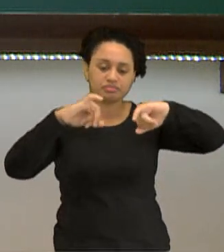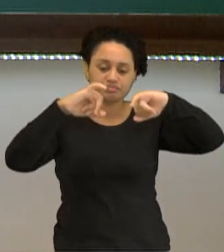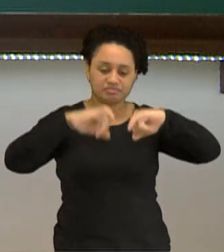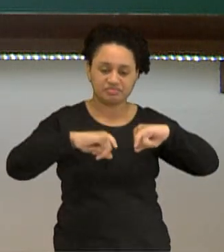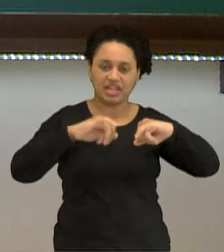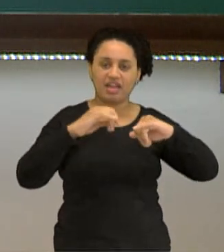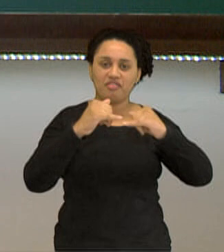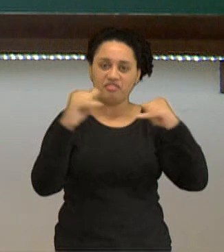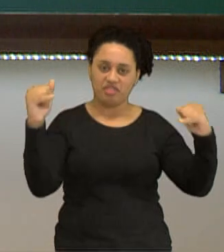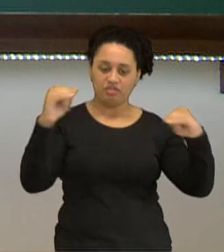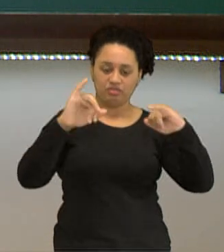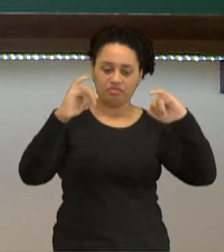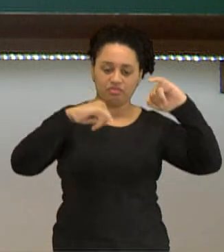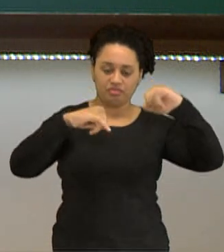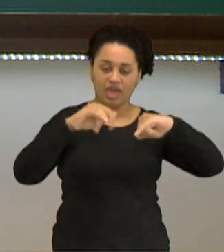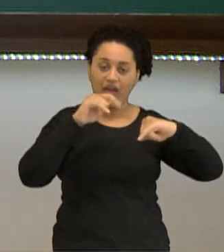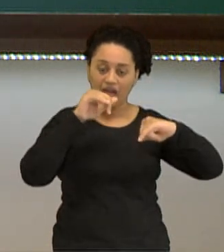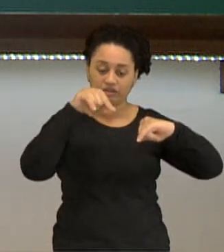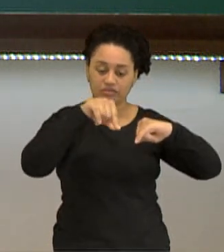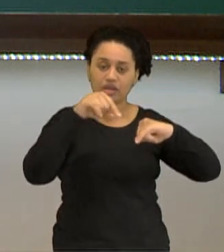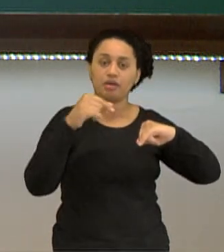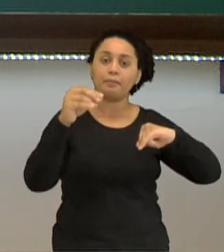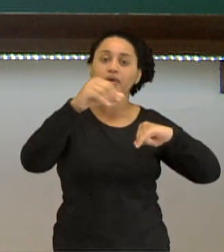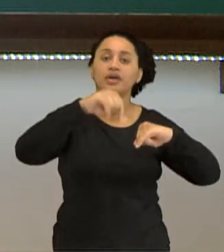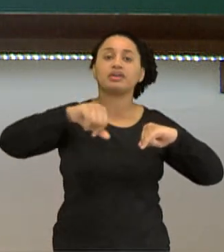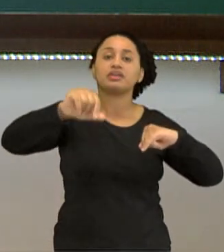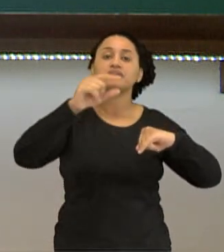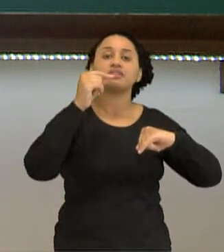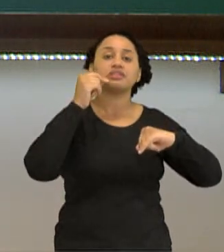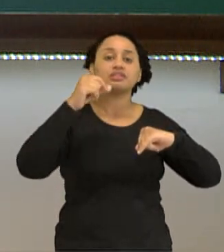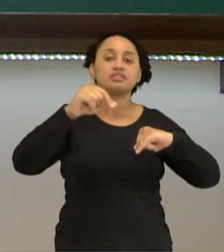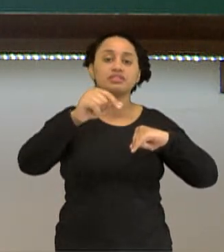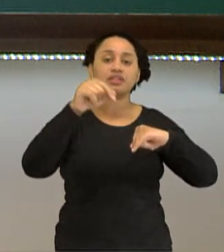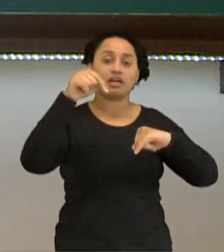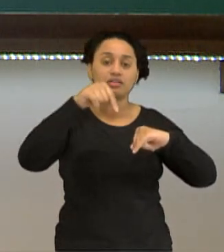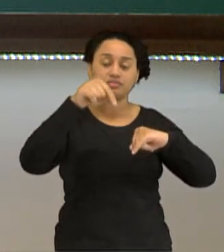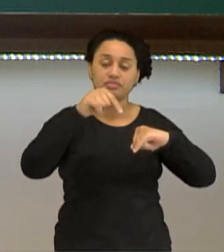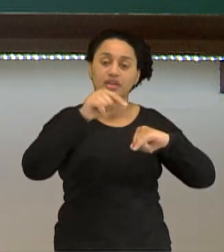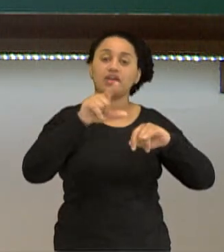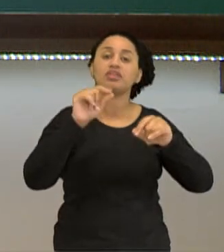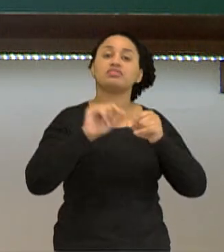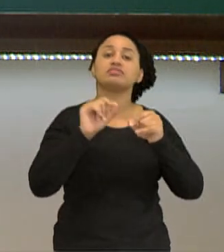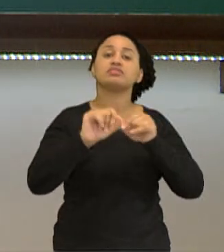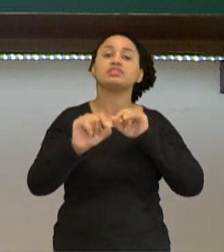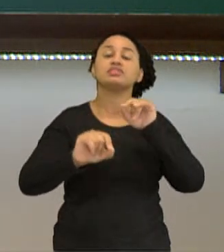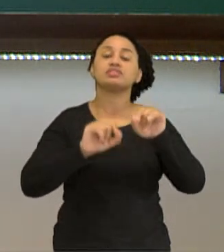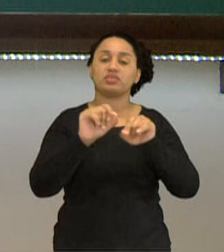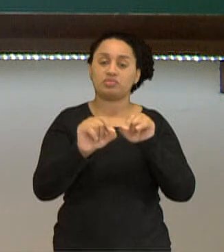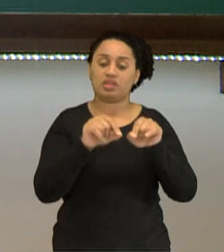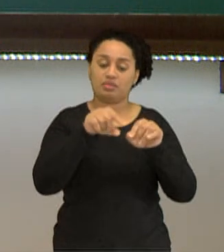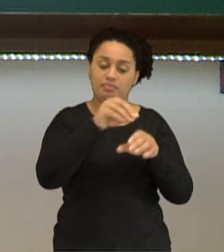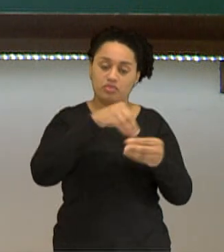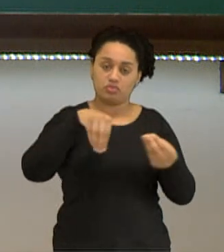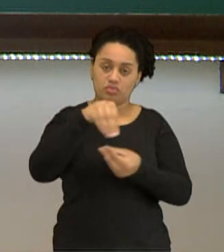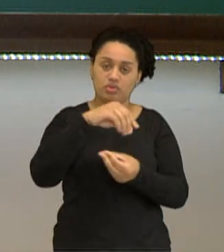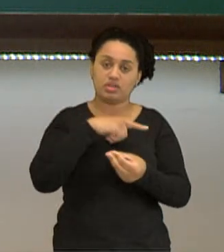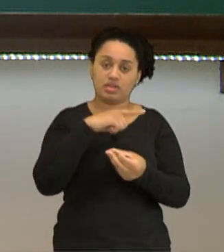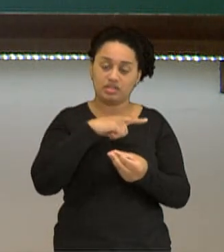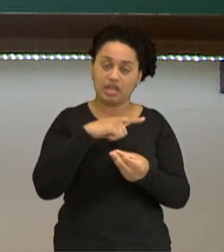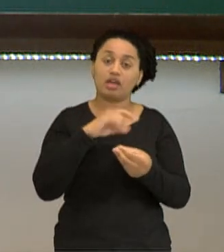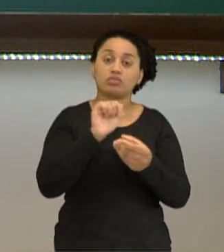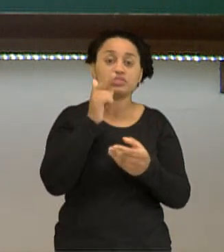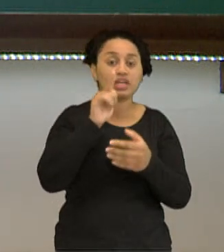esse circuito por água e adicione sal. Aquela solução que vai ser formada, ela vai ser uma